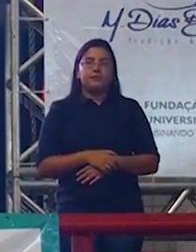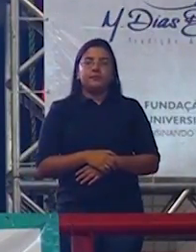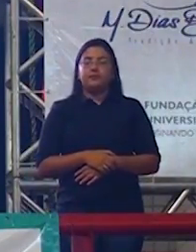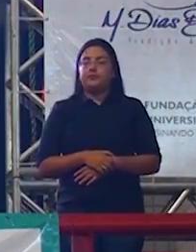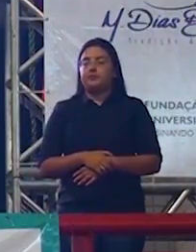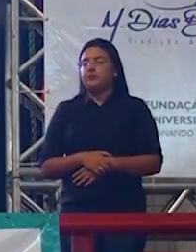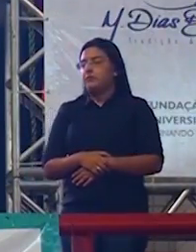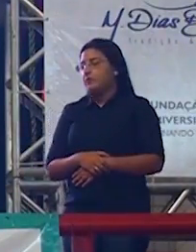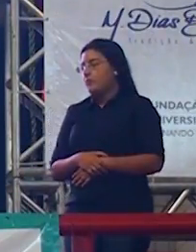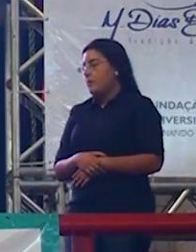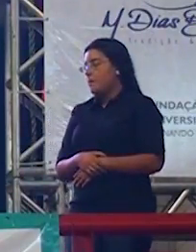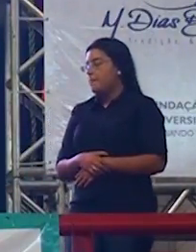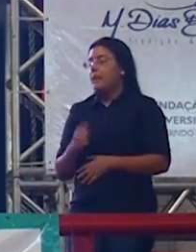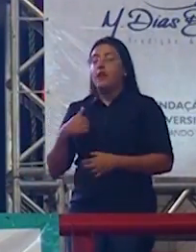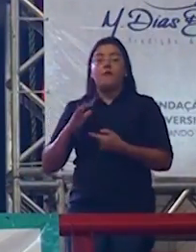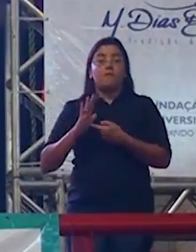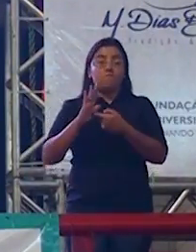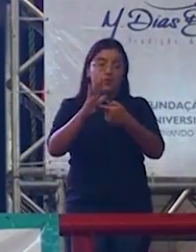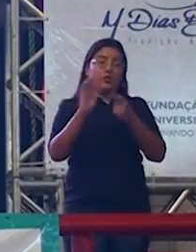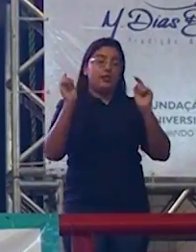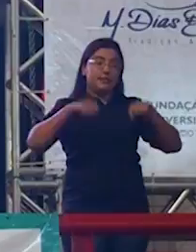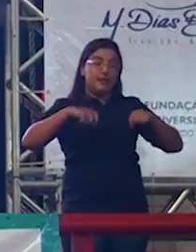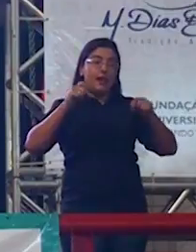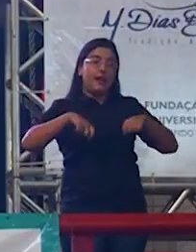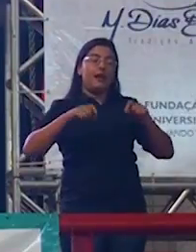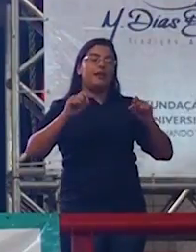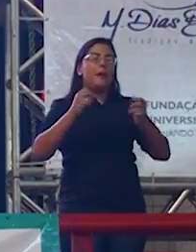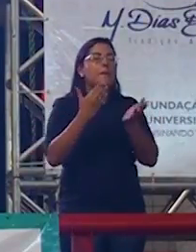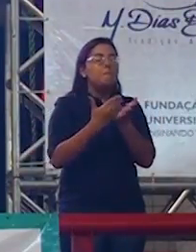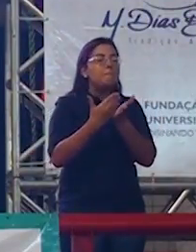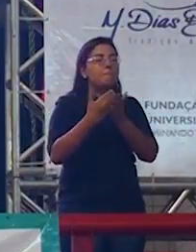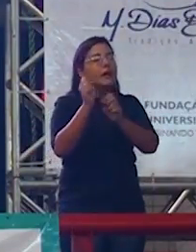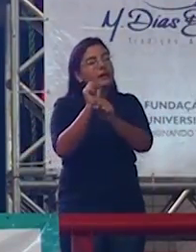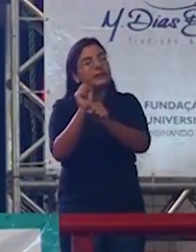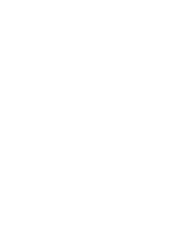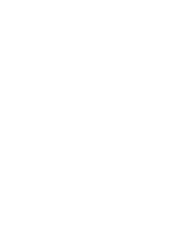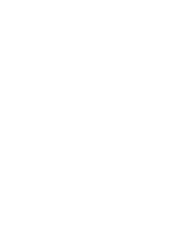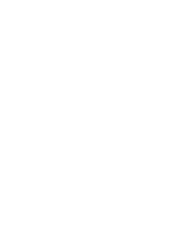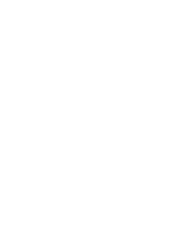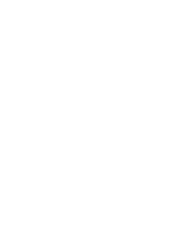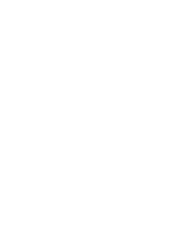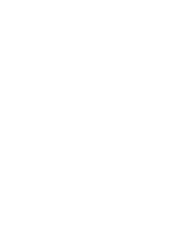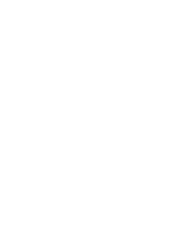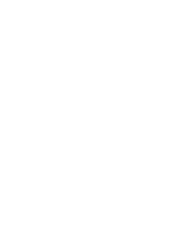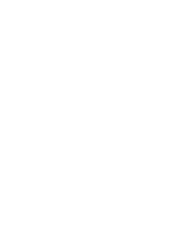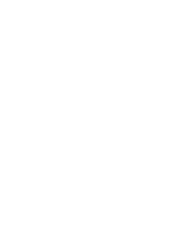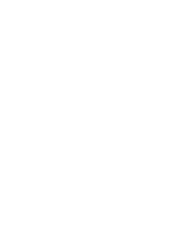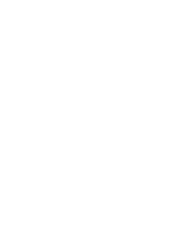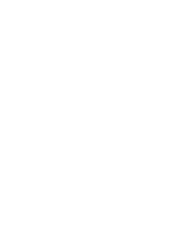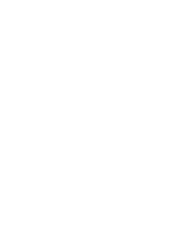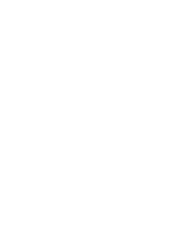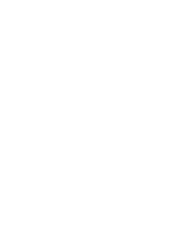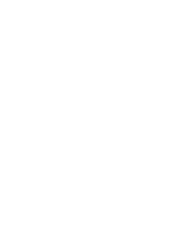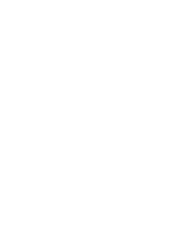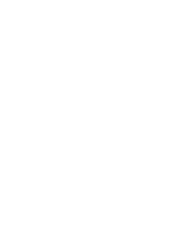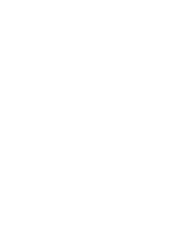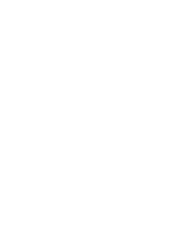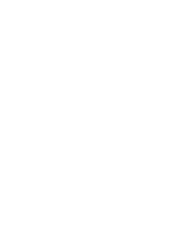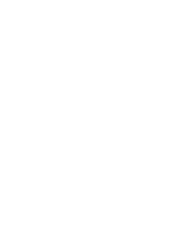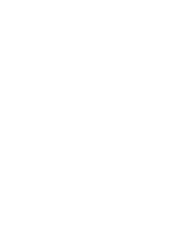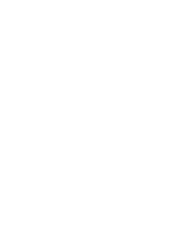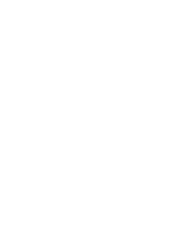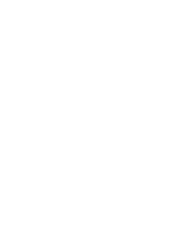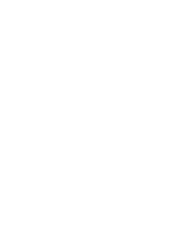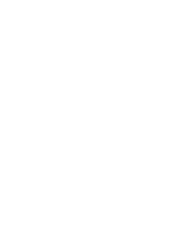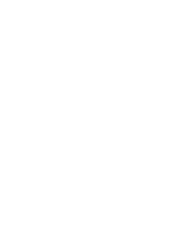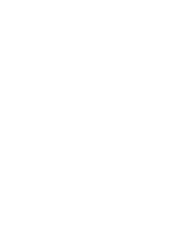estudando. Eu vou mostrar que você tem que fazer pequenas pausas. Aí você aproveita as pequenas pausas para visitar aí as suas